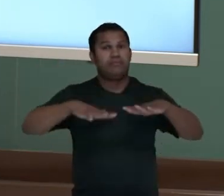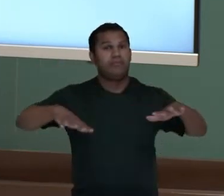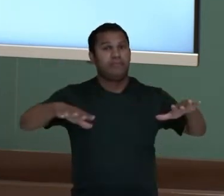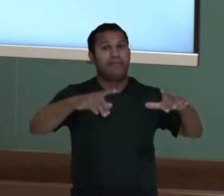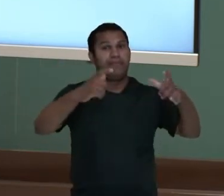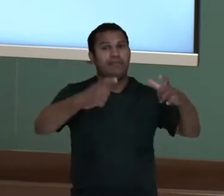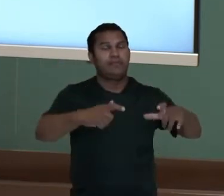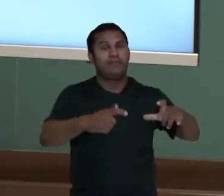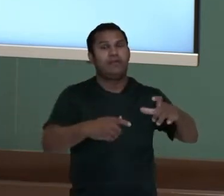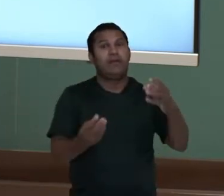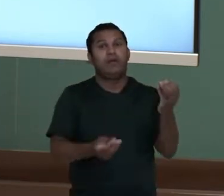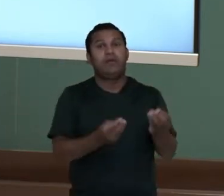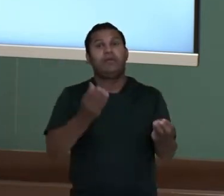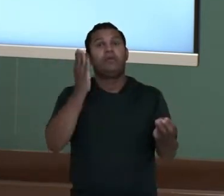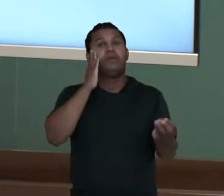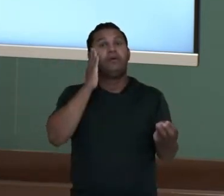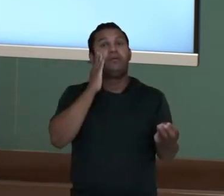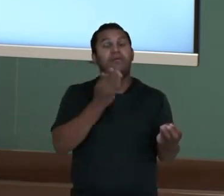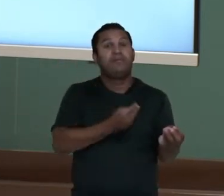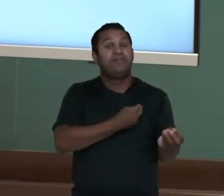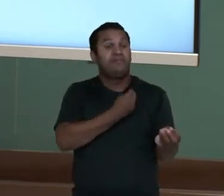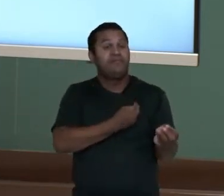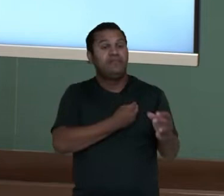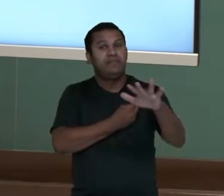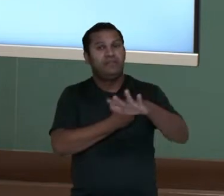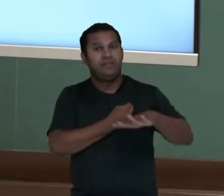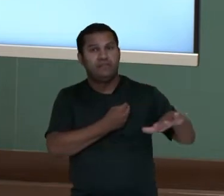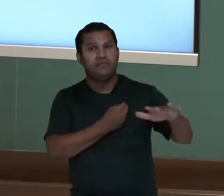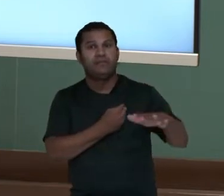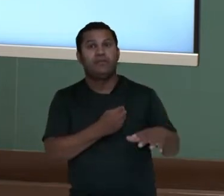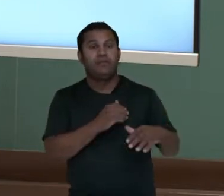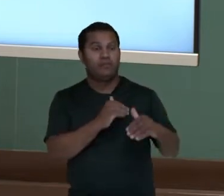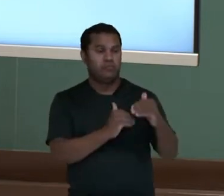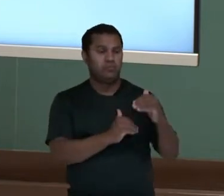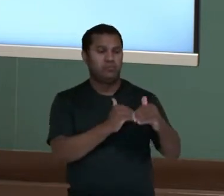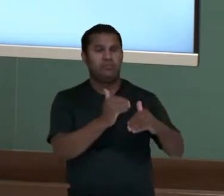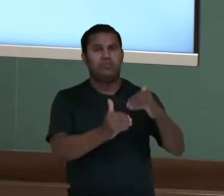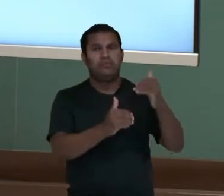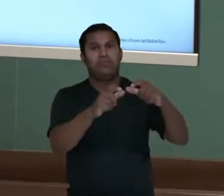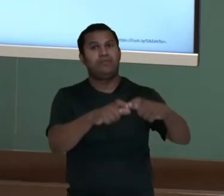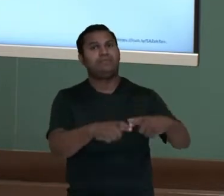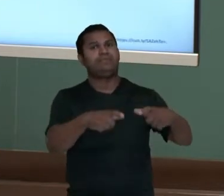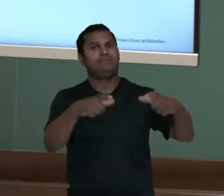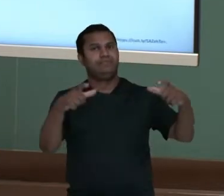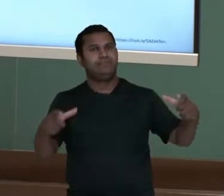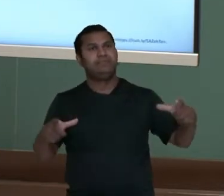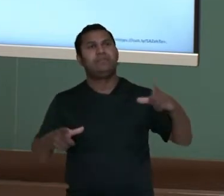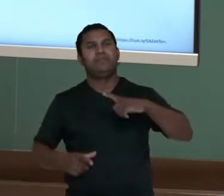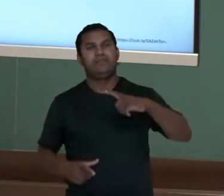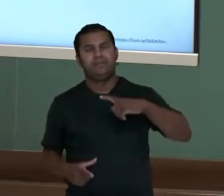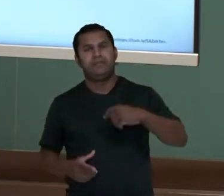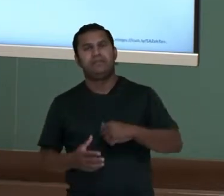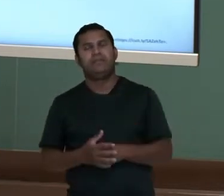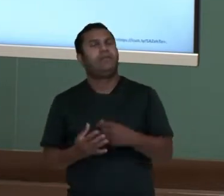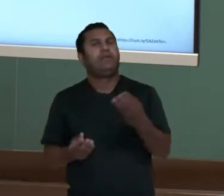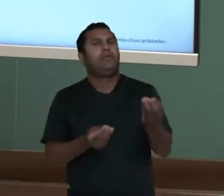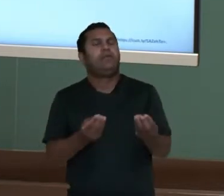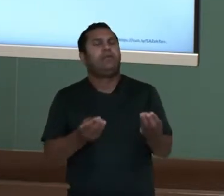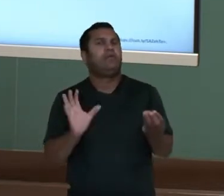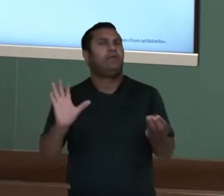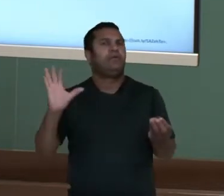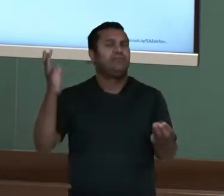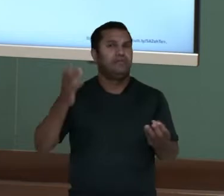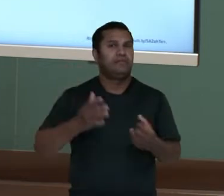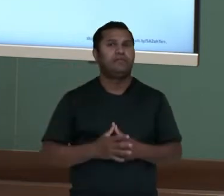dessa conquista, desse processo de imposição cultural, como nós vamos ver, né? Mas agora a gente vai retomar